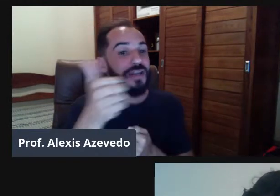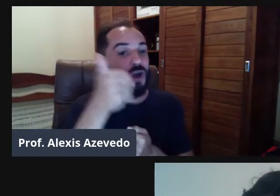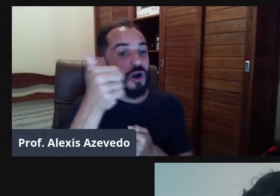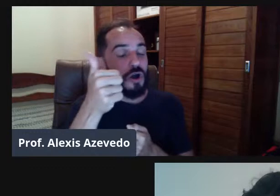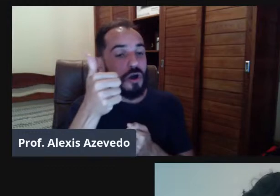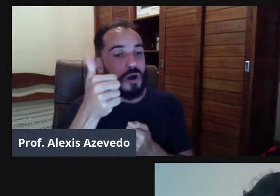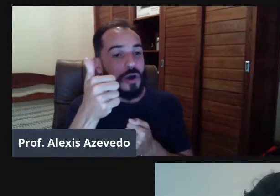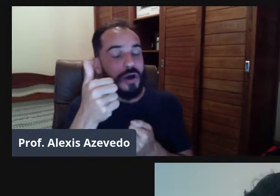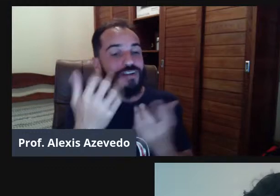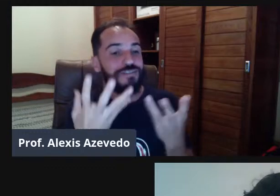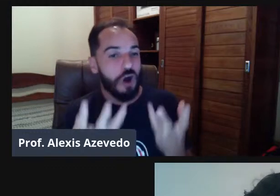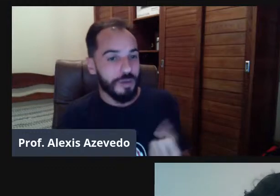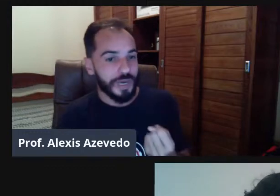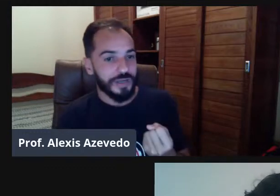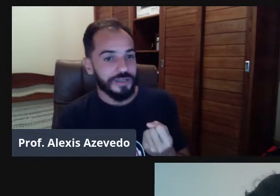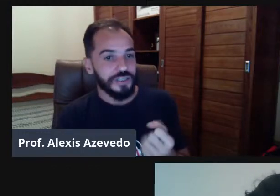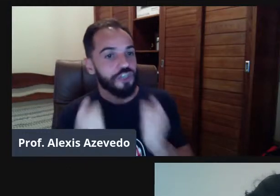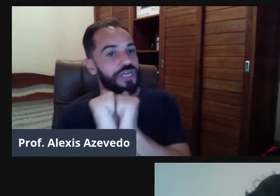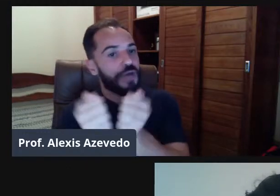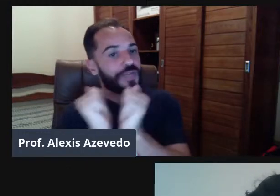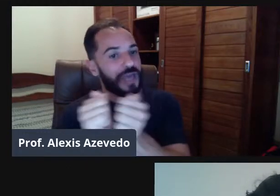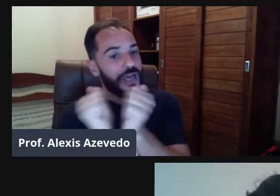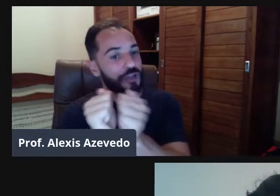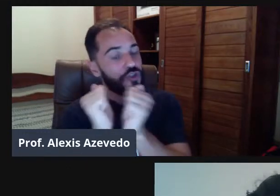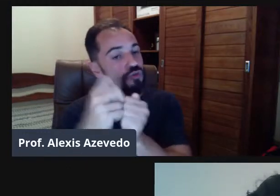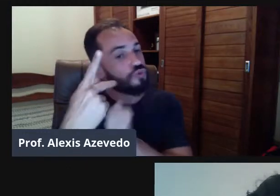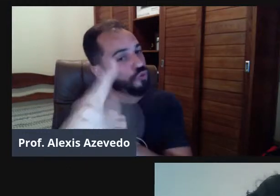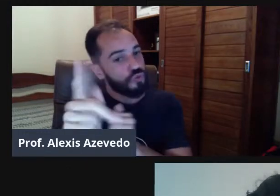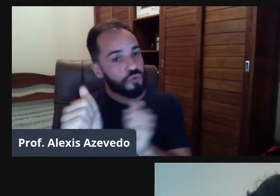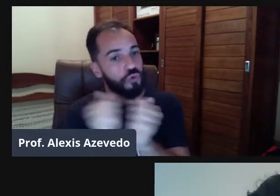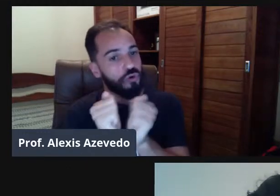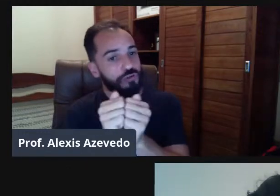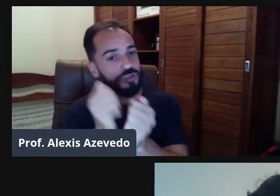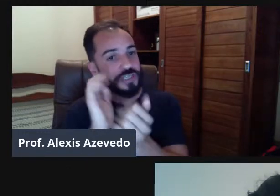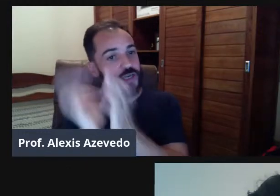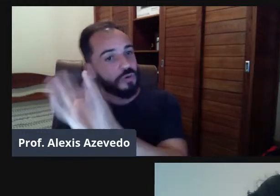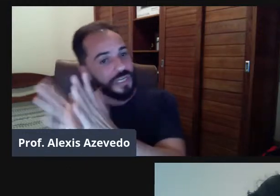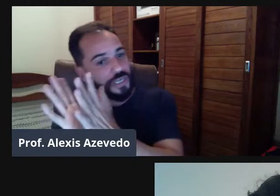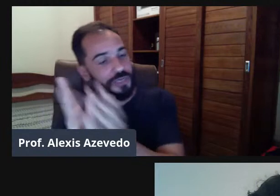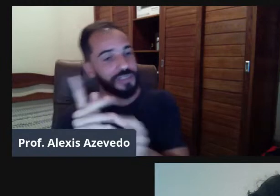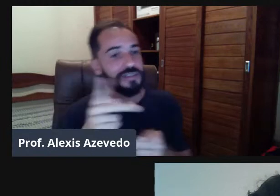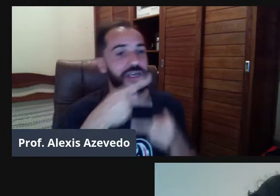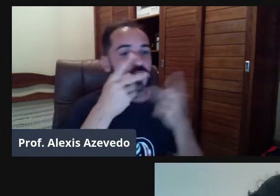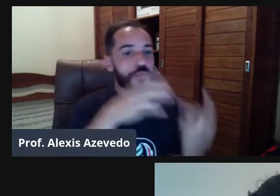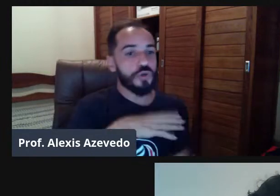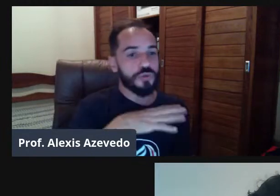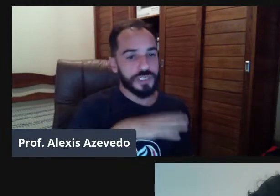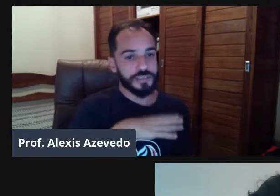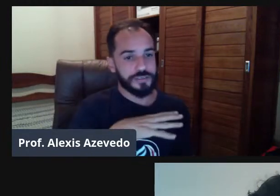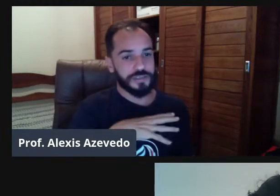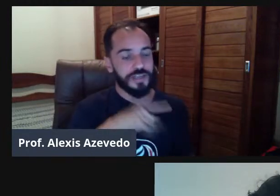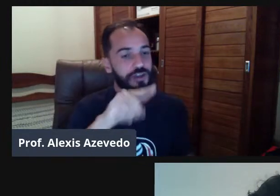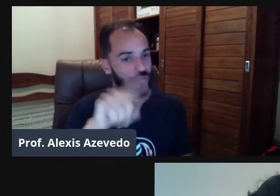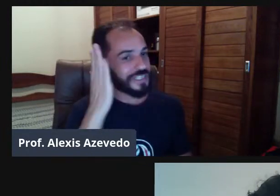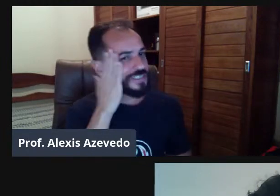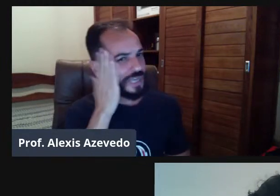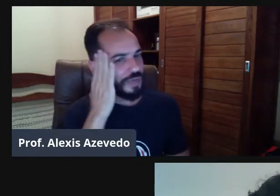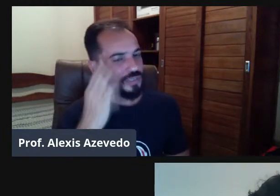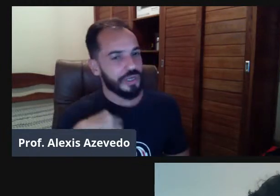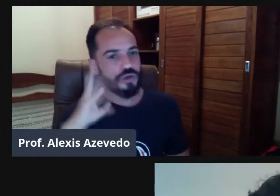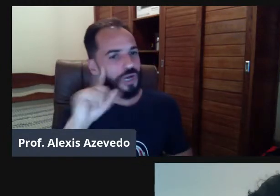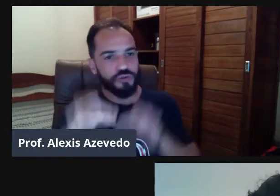que é a melhor forma de caminhar junto com você, Libras e Português. Né?